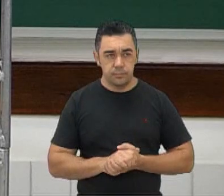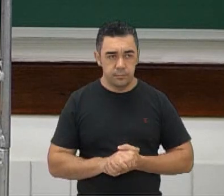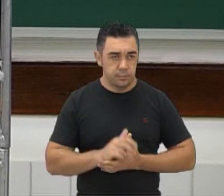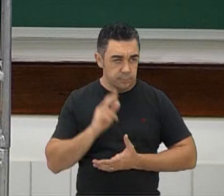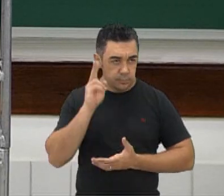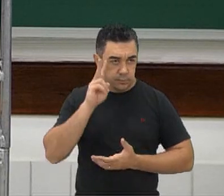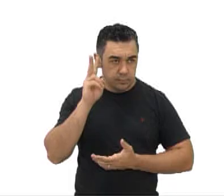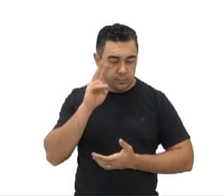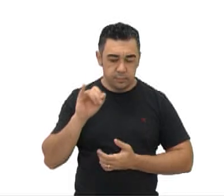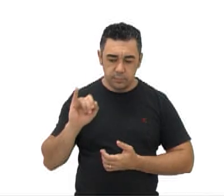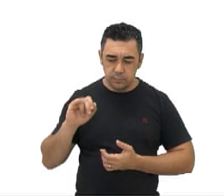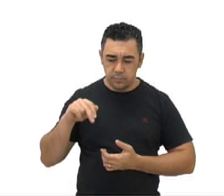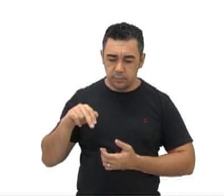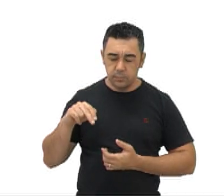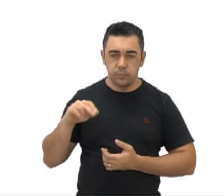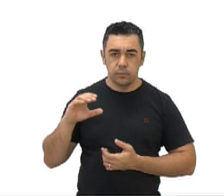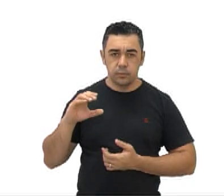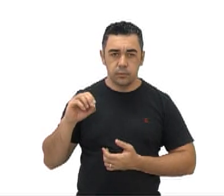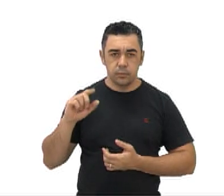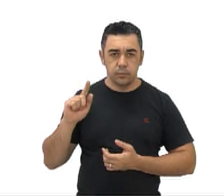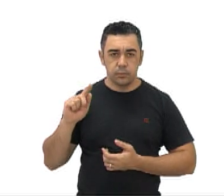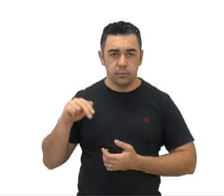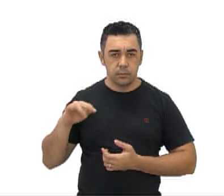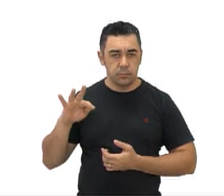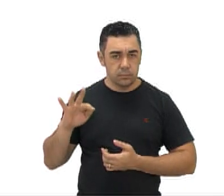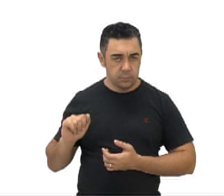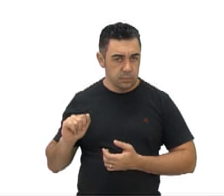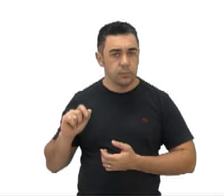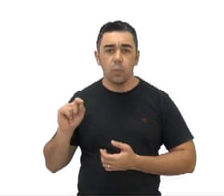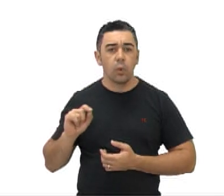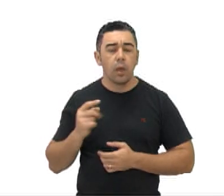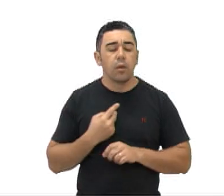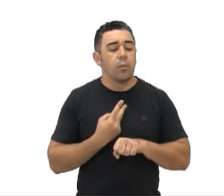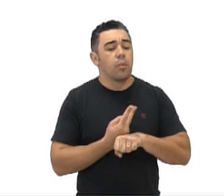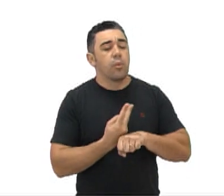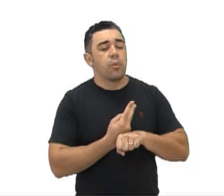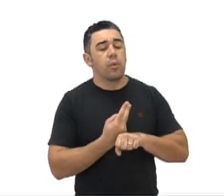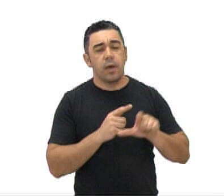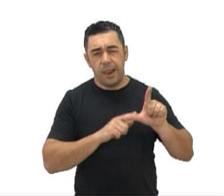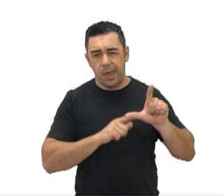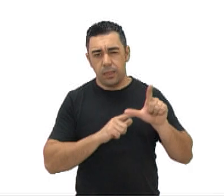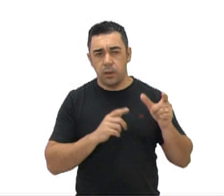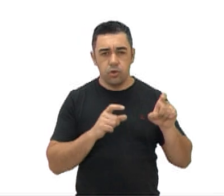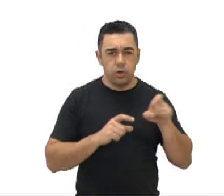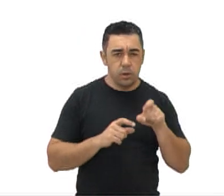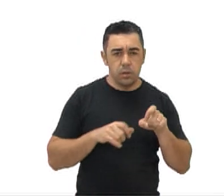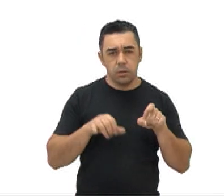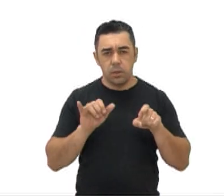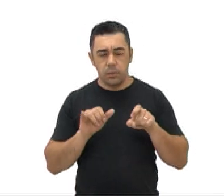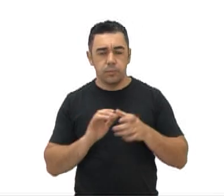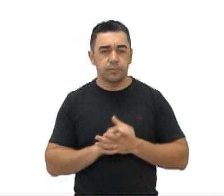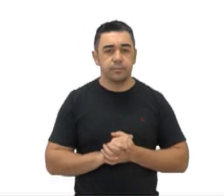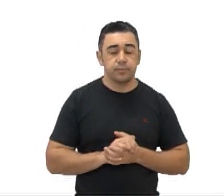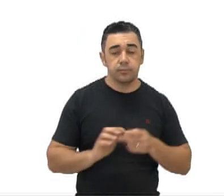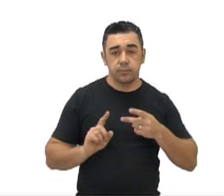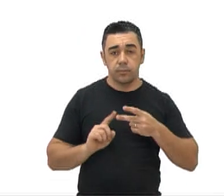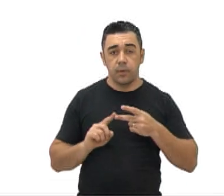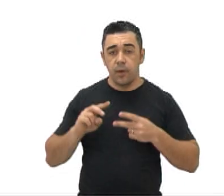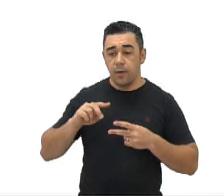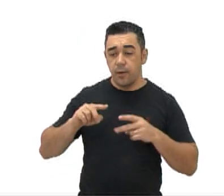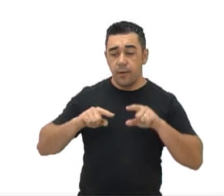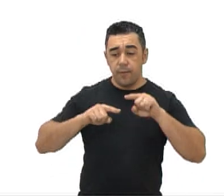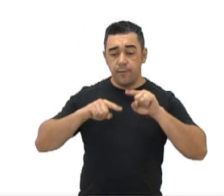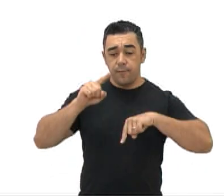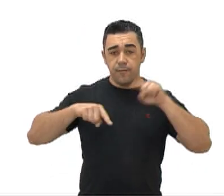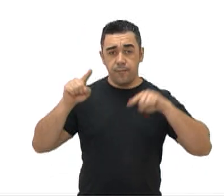Relembrando, a incógnita, ela é um valor que a gente procura, tá? Variável, ela pode assumir qualquer